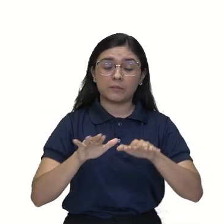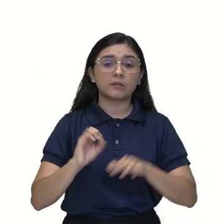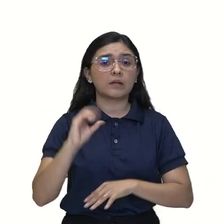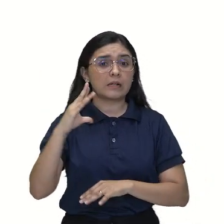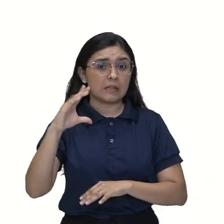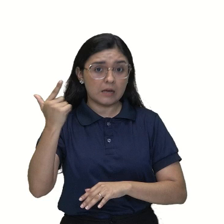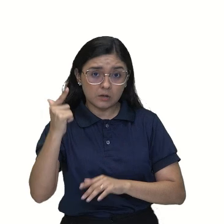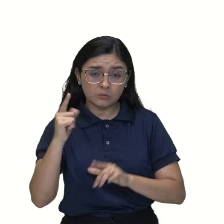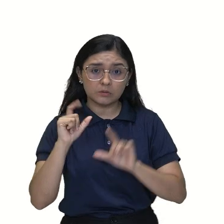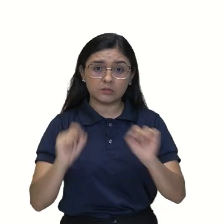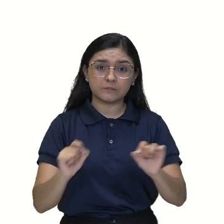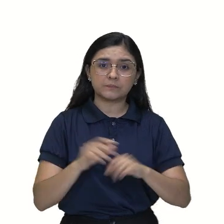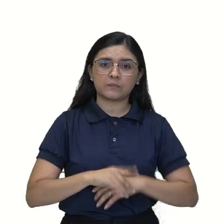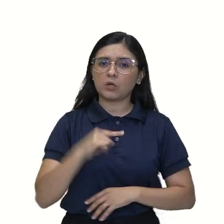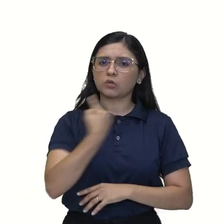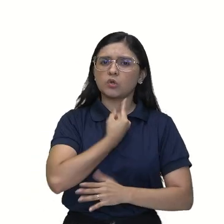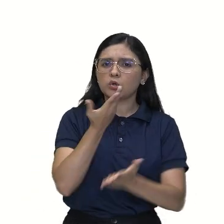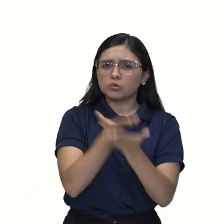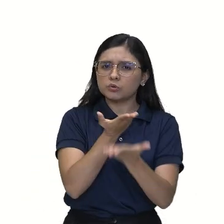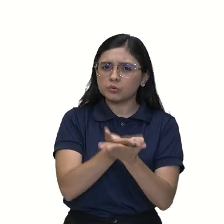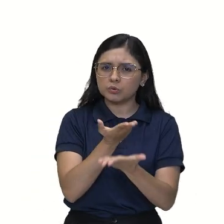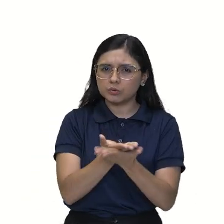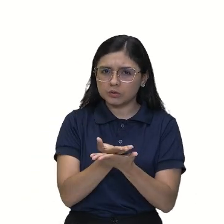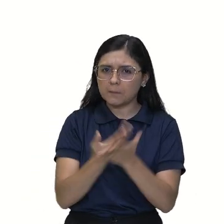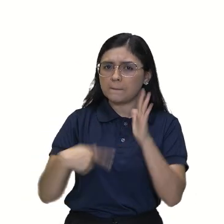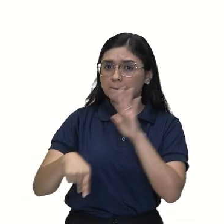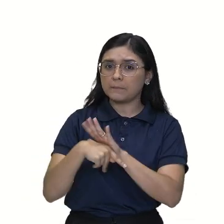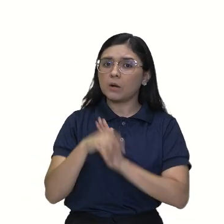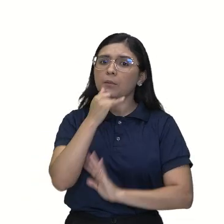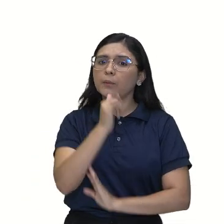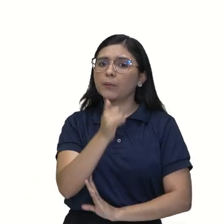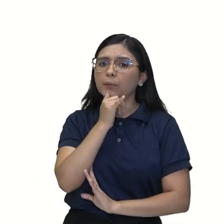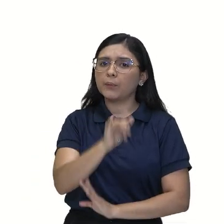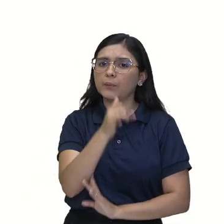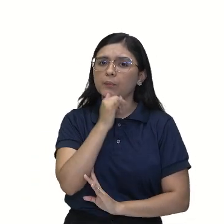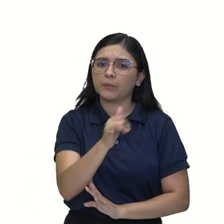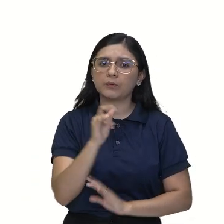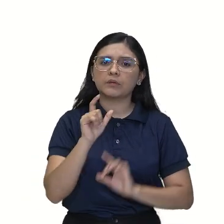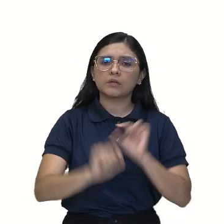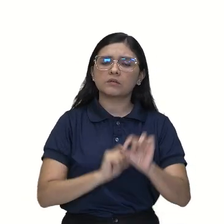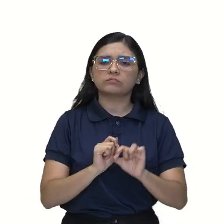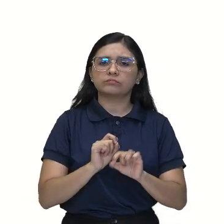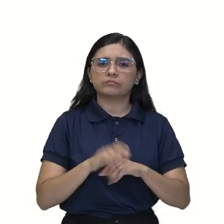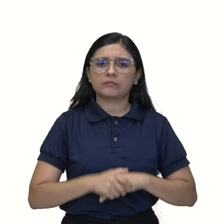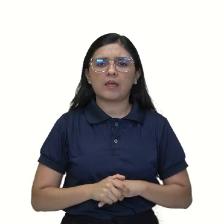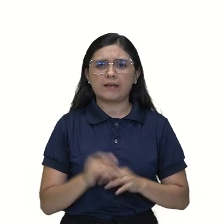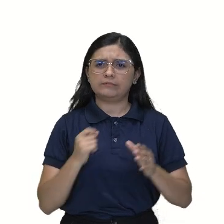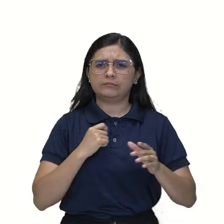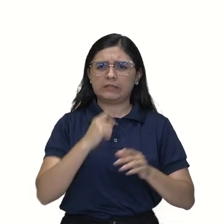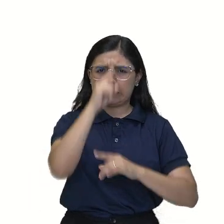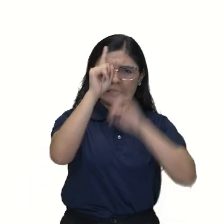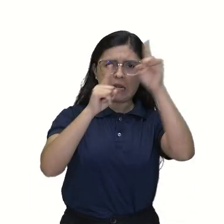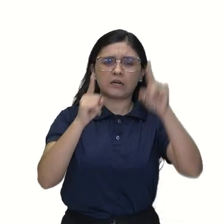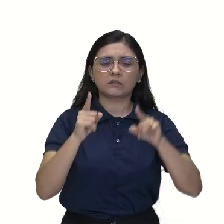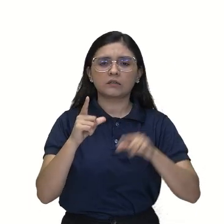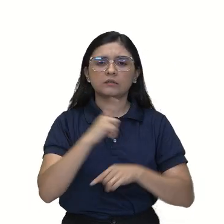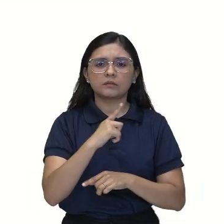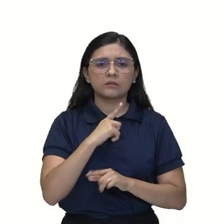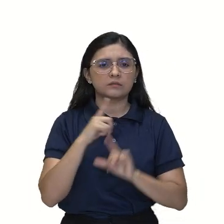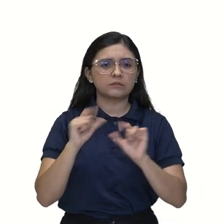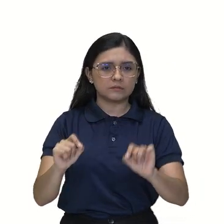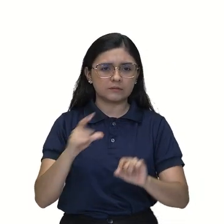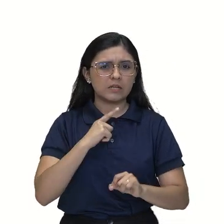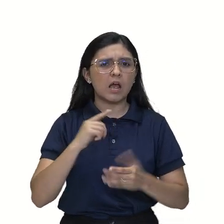isso aí que nós estamos estudando da eletricidade não veio por acaso. Vieram porque temos